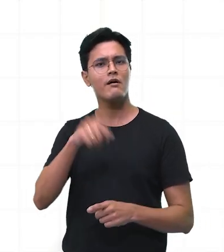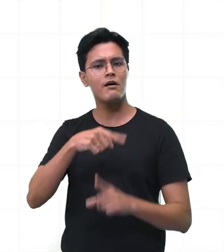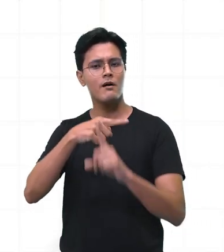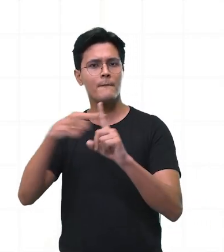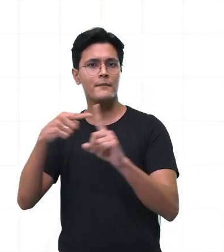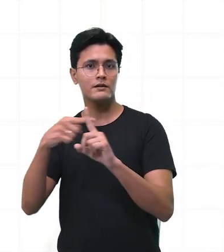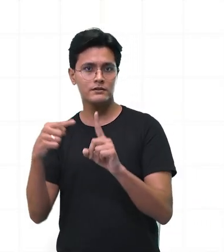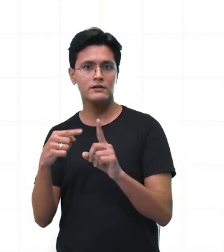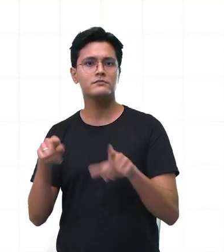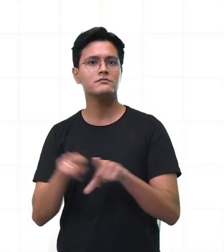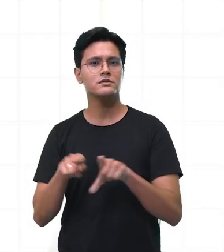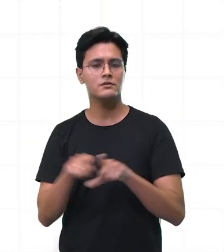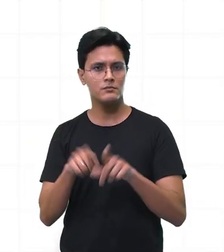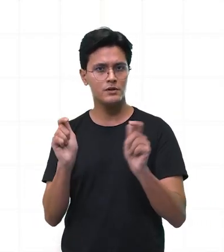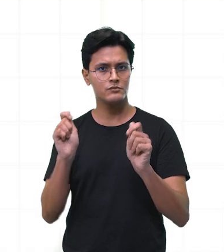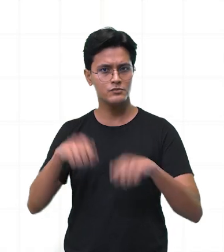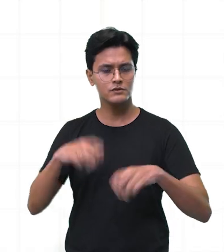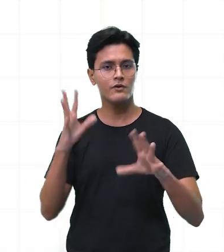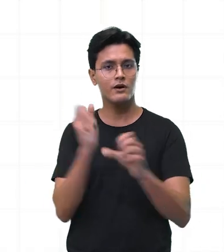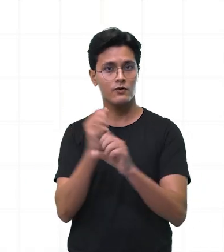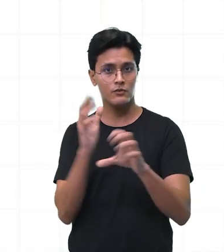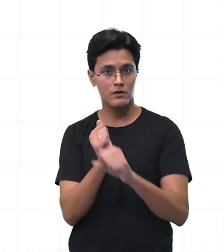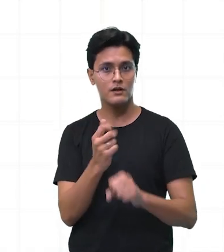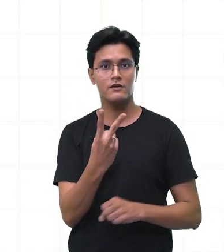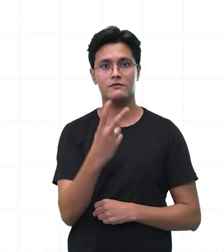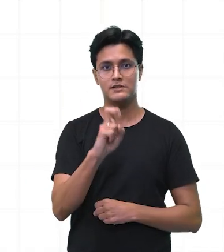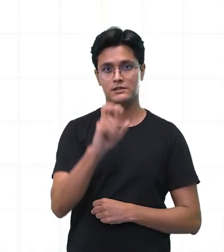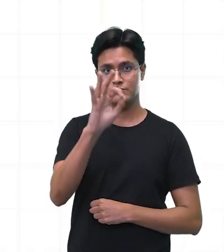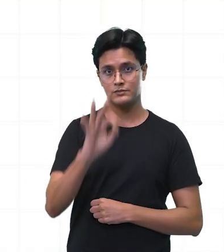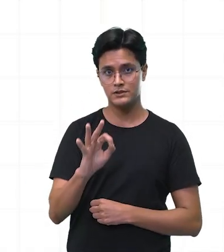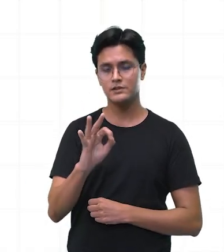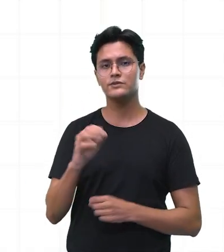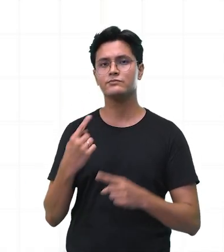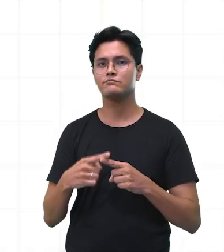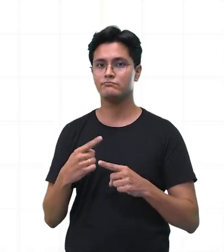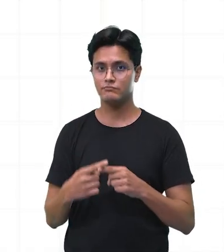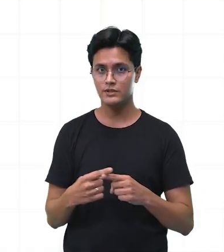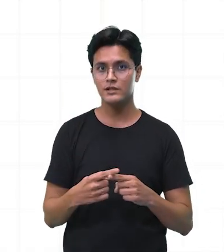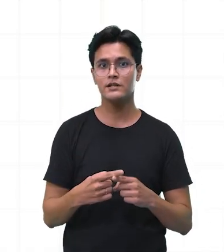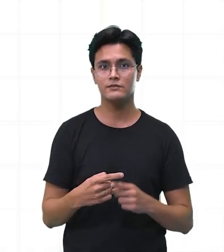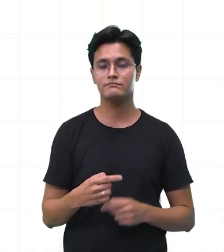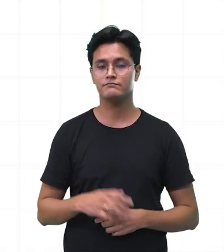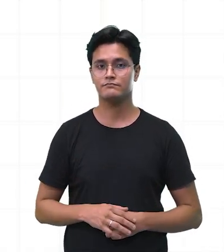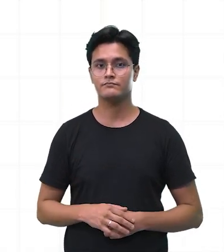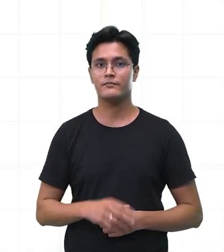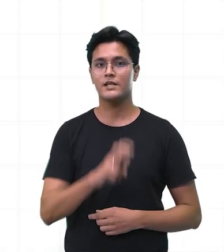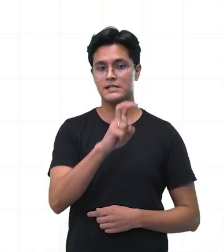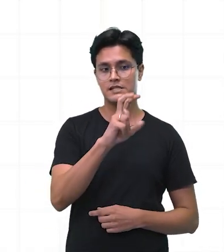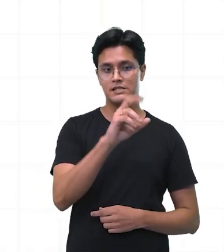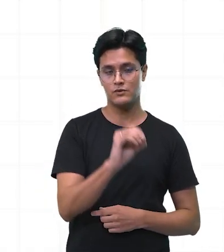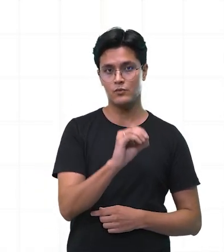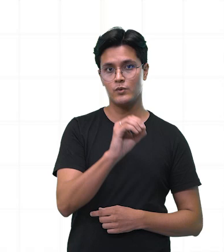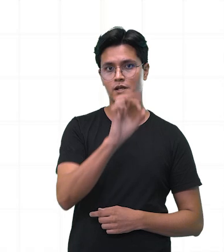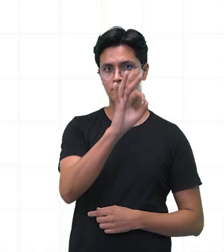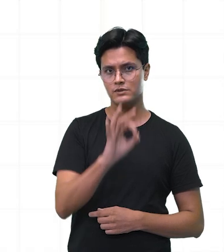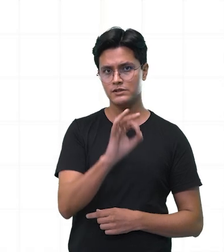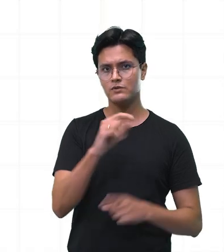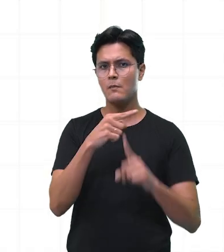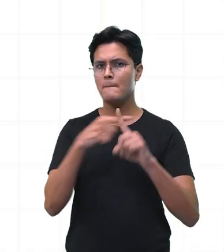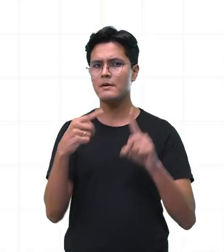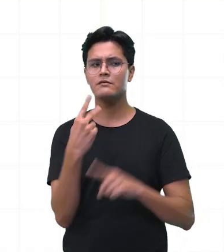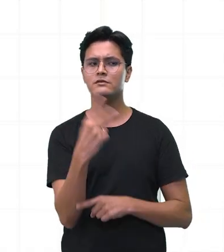também 25%, porque 25% é a metade de 50, e 50 já é a